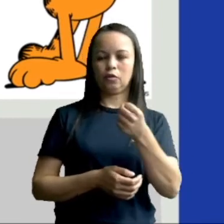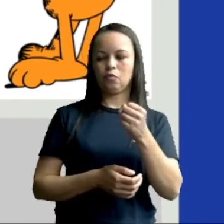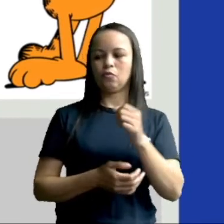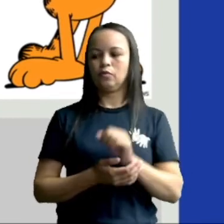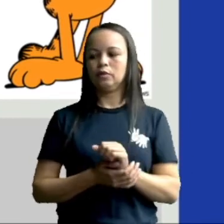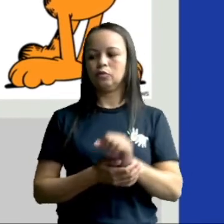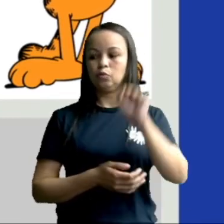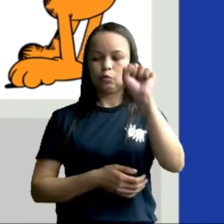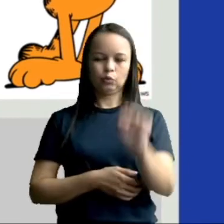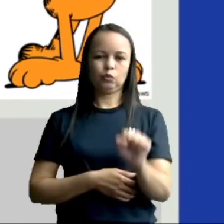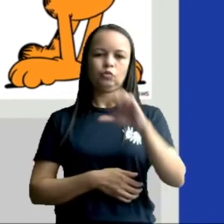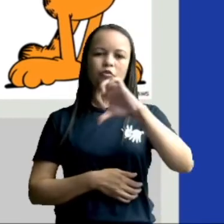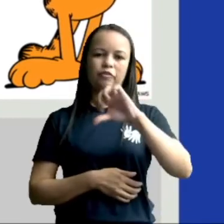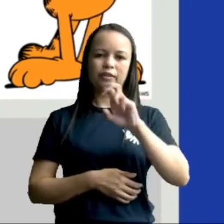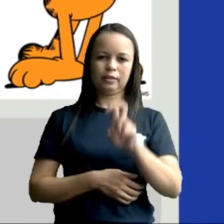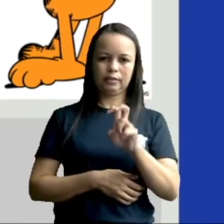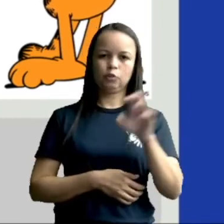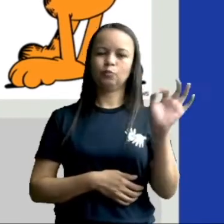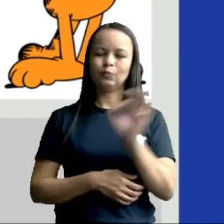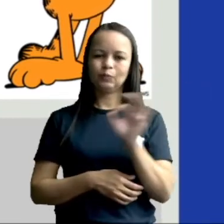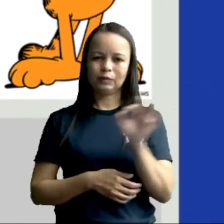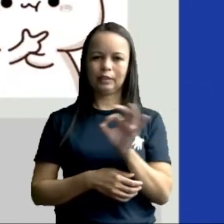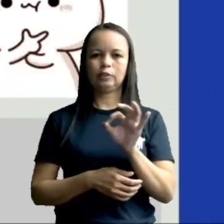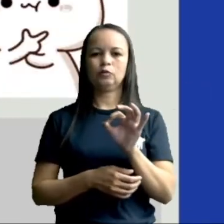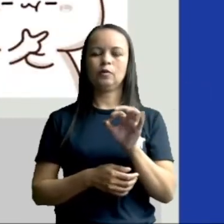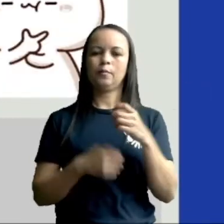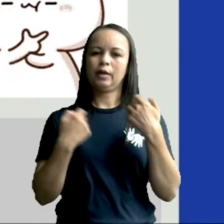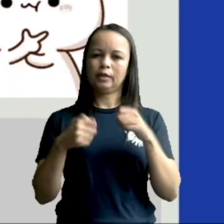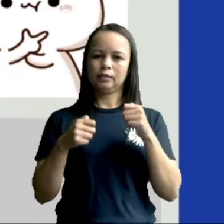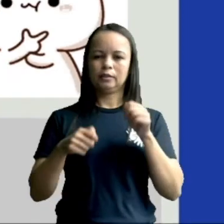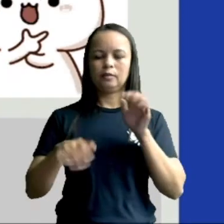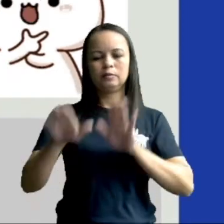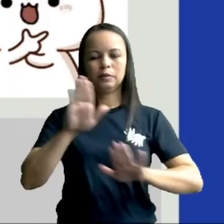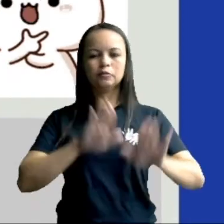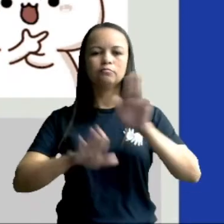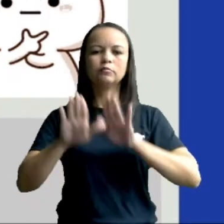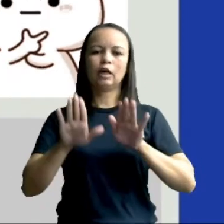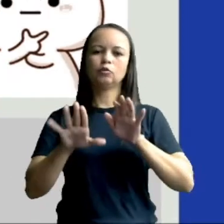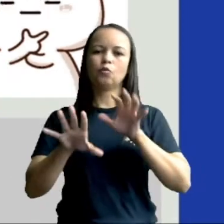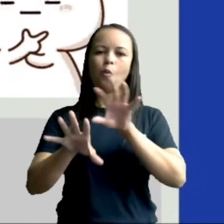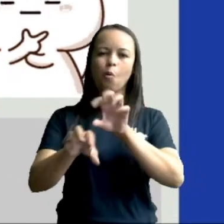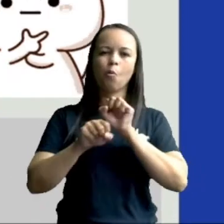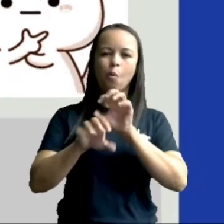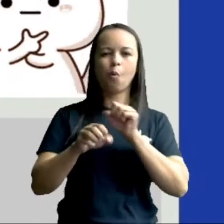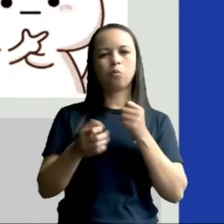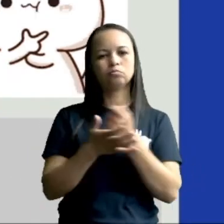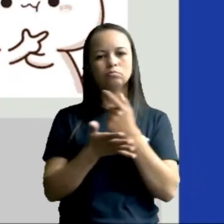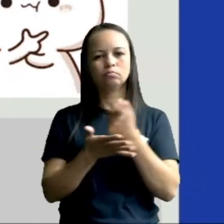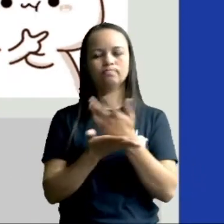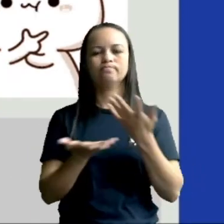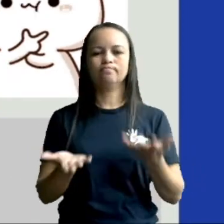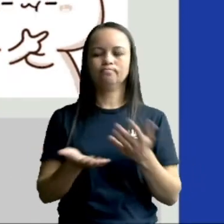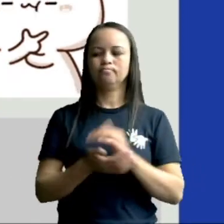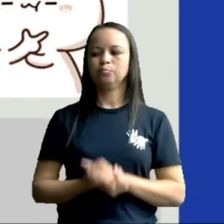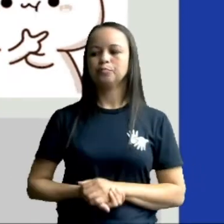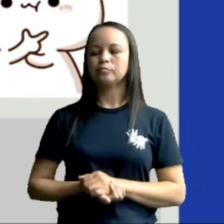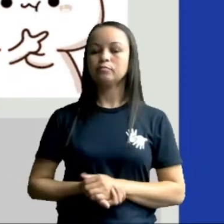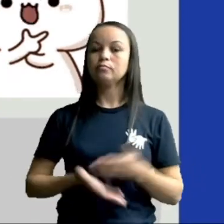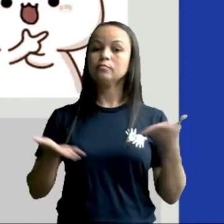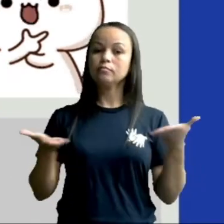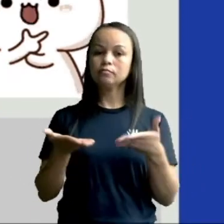policiar mais nesse consumo. Ok. Agora eu tenho um videozinho para vocês,